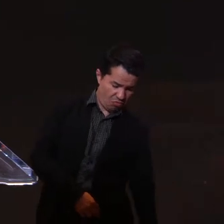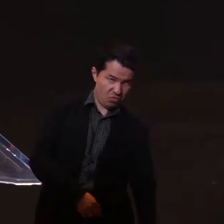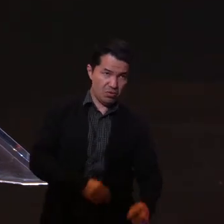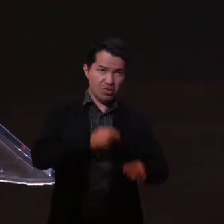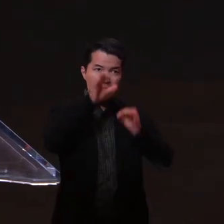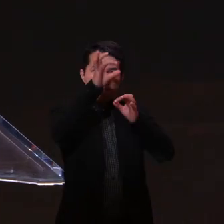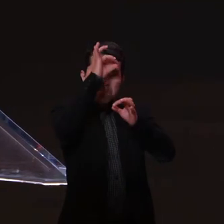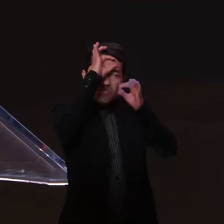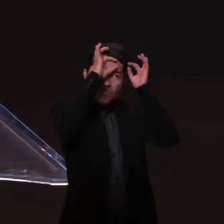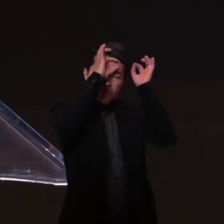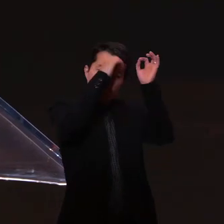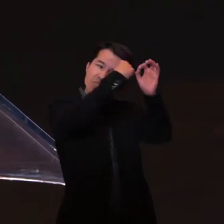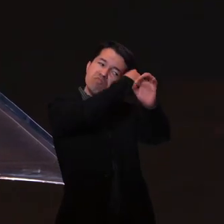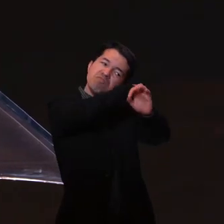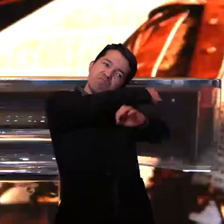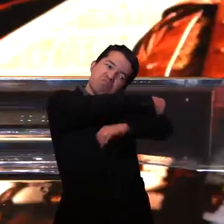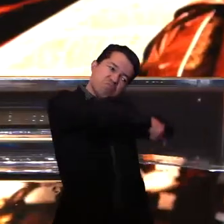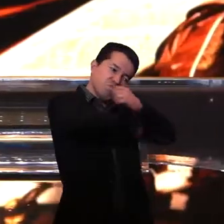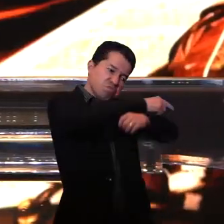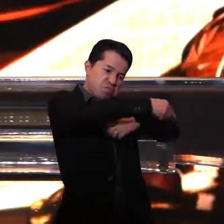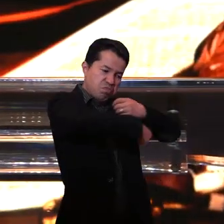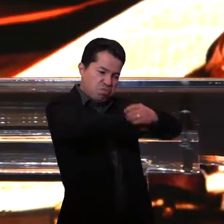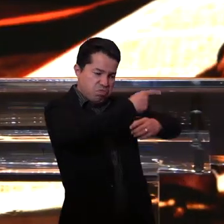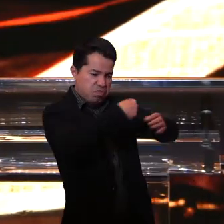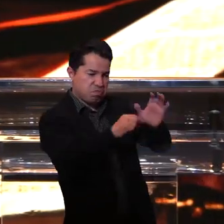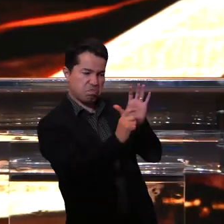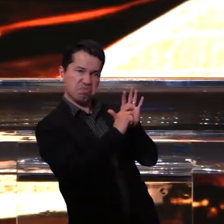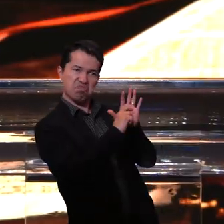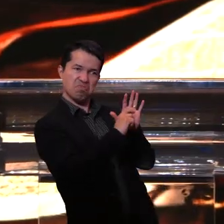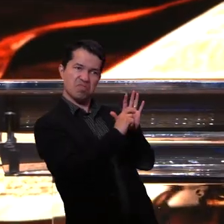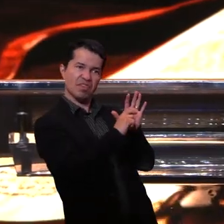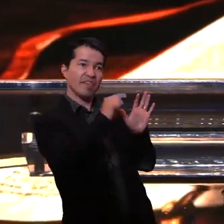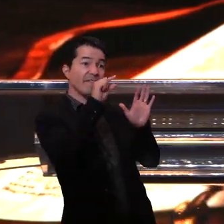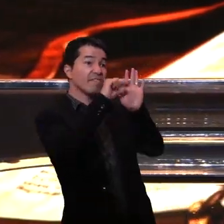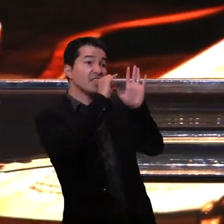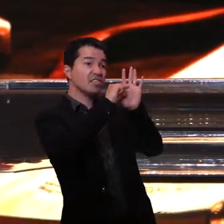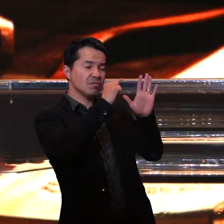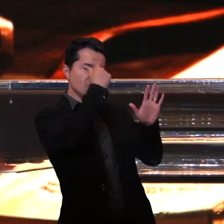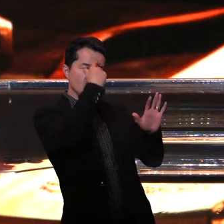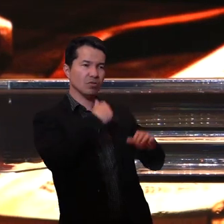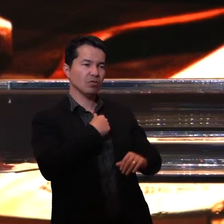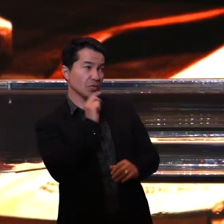um pedaço de couro arrolado no braço. Você via um fariseu, você reconhecia.